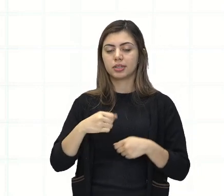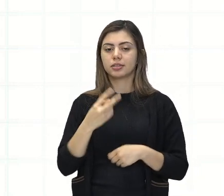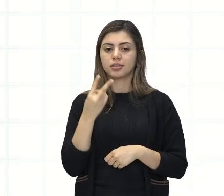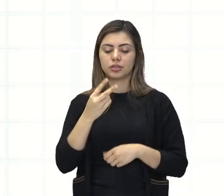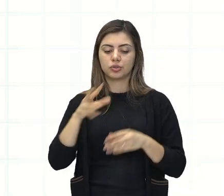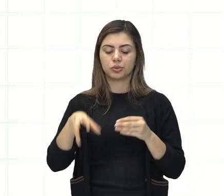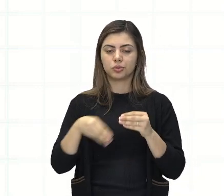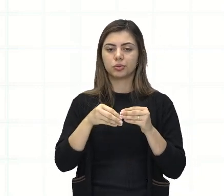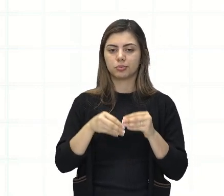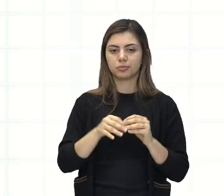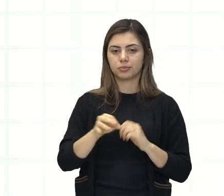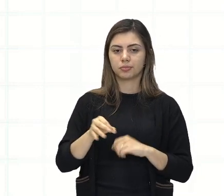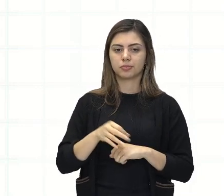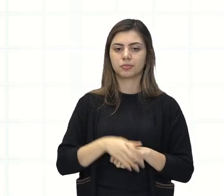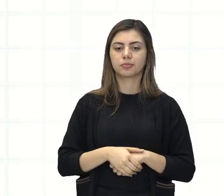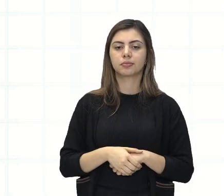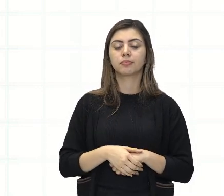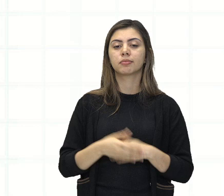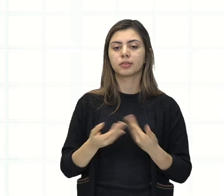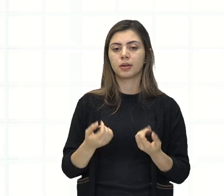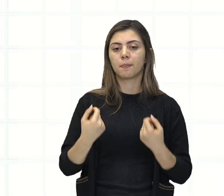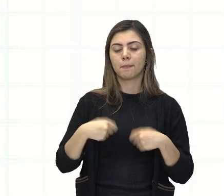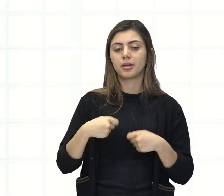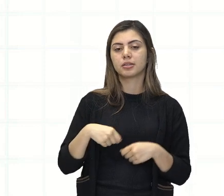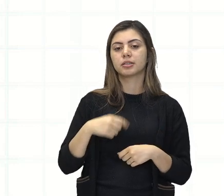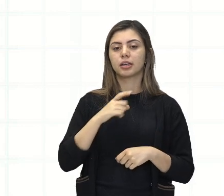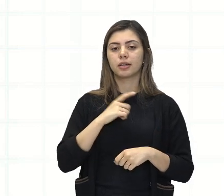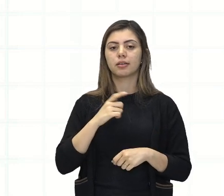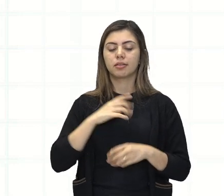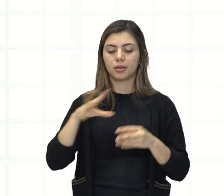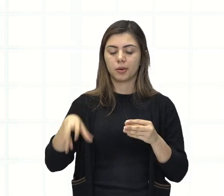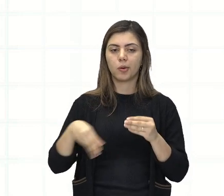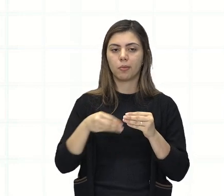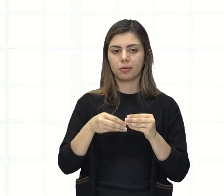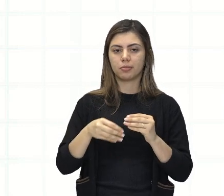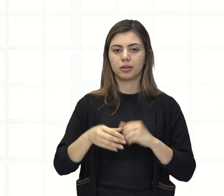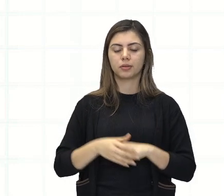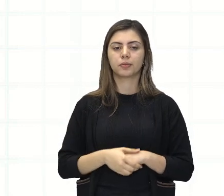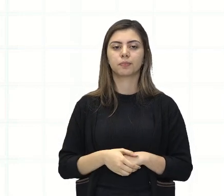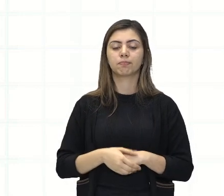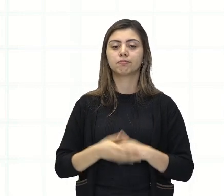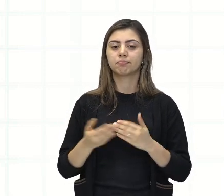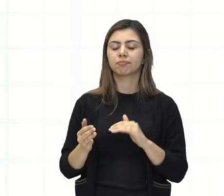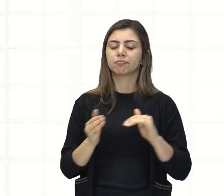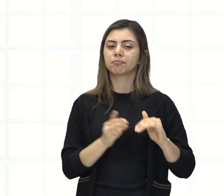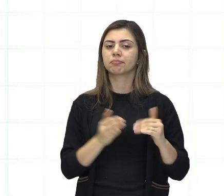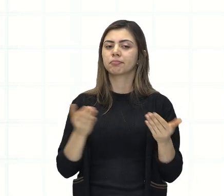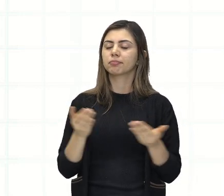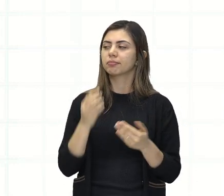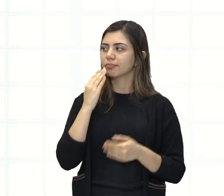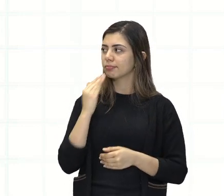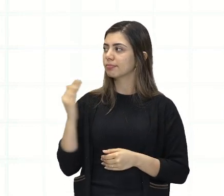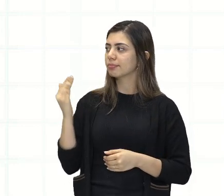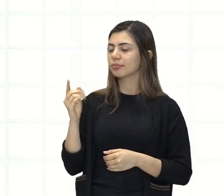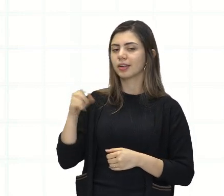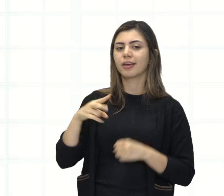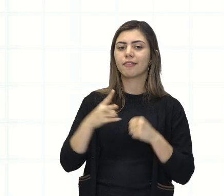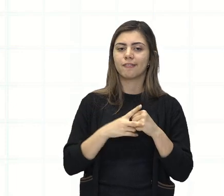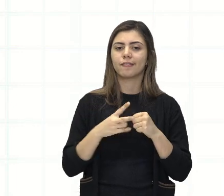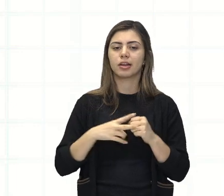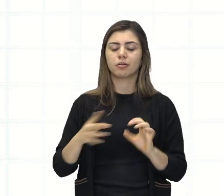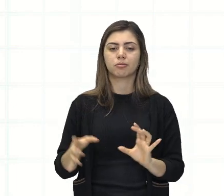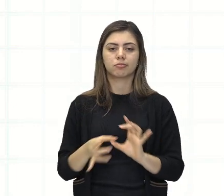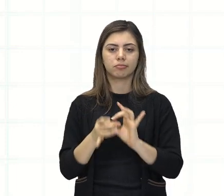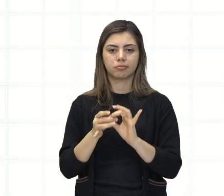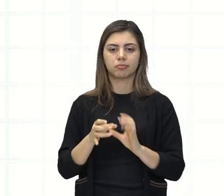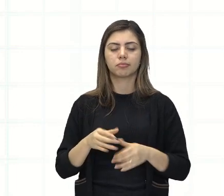complementos, certinho? Um sem preposição e o outro com preposição. E o próximo, verbos de ligação. Os verbos